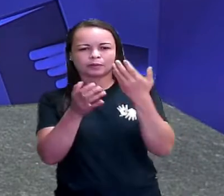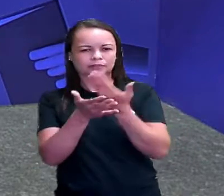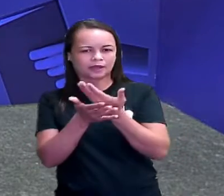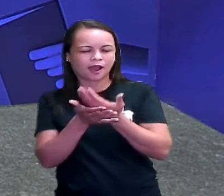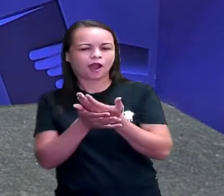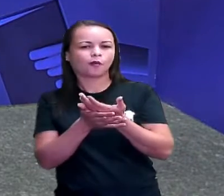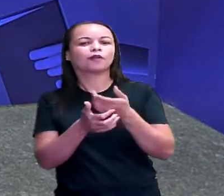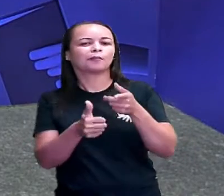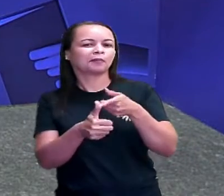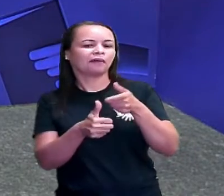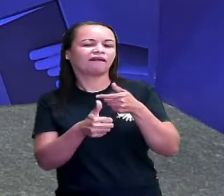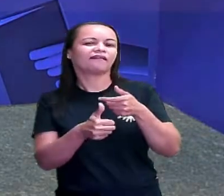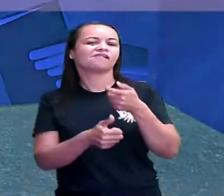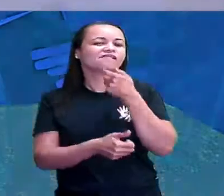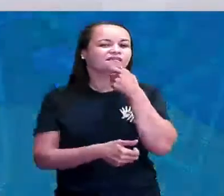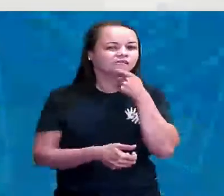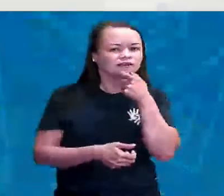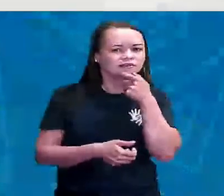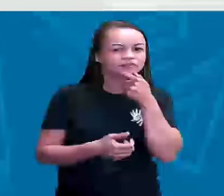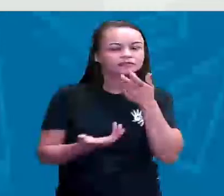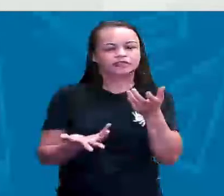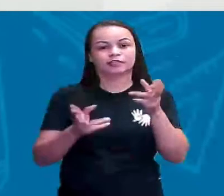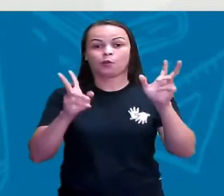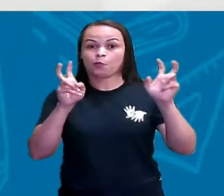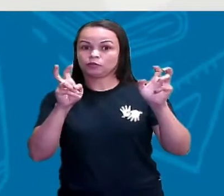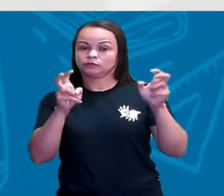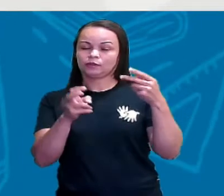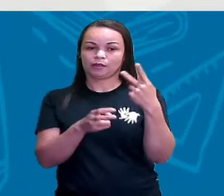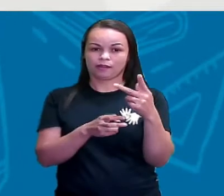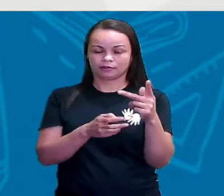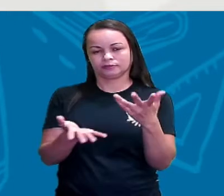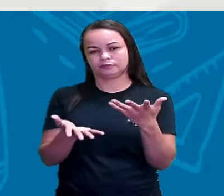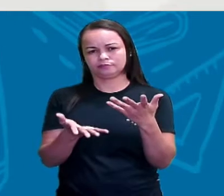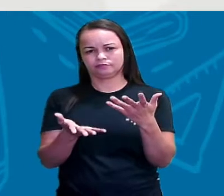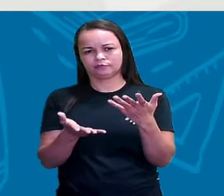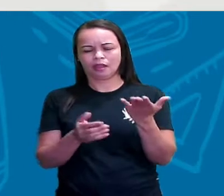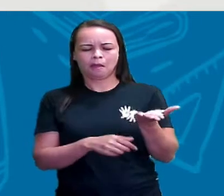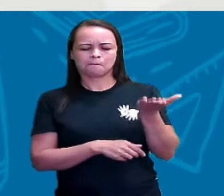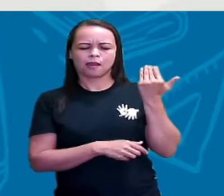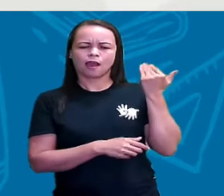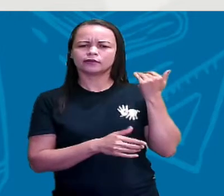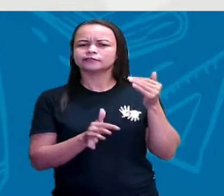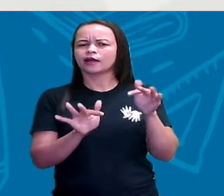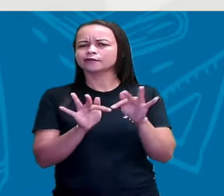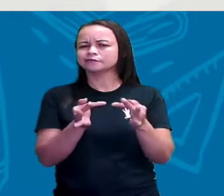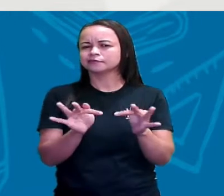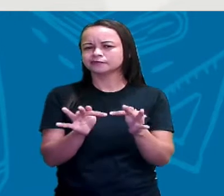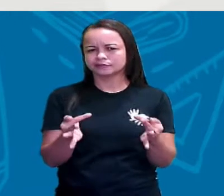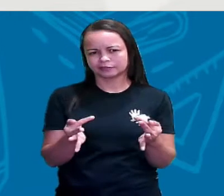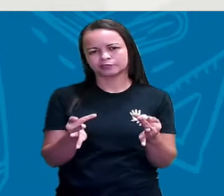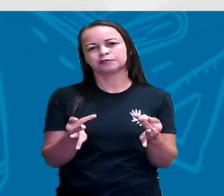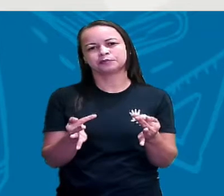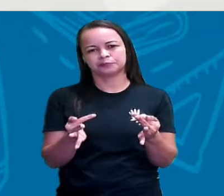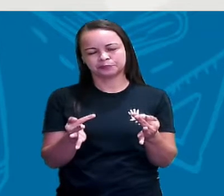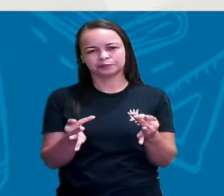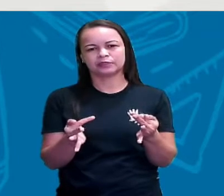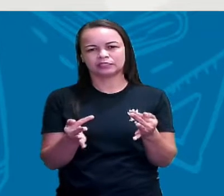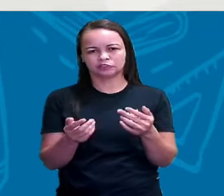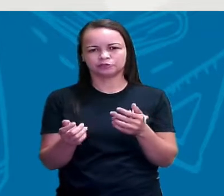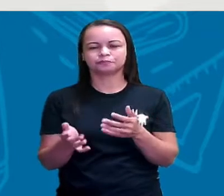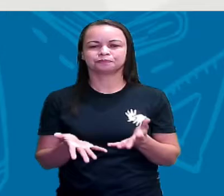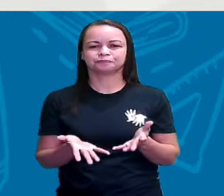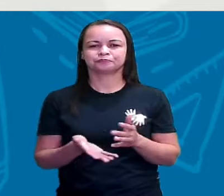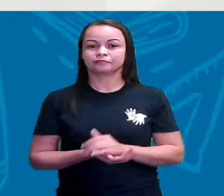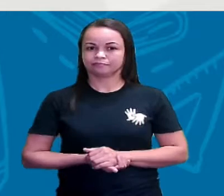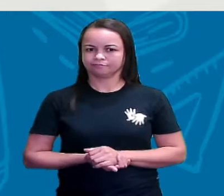lá? Então, o tema é esse, pessoal. Simple past. É isso mesmo. Quero saber o passado